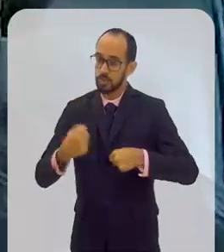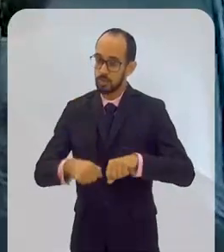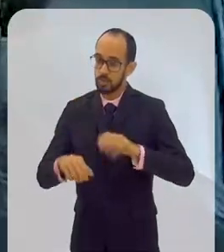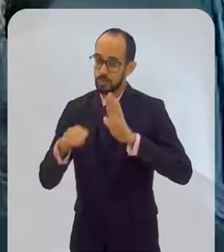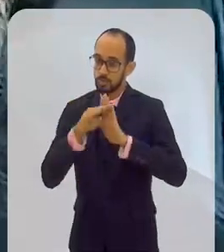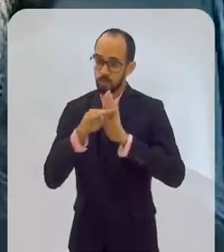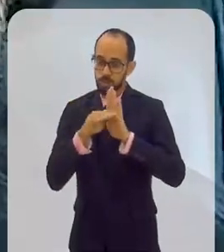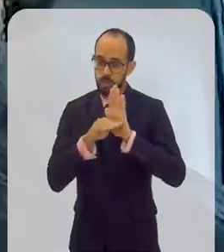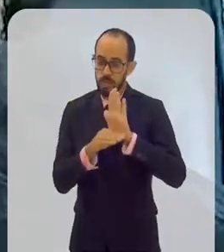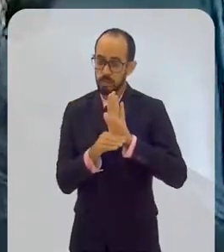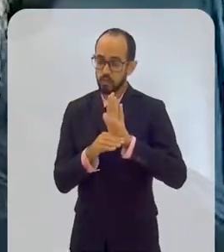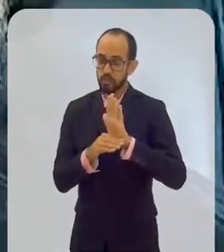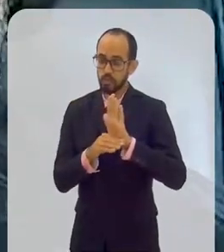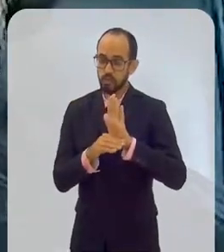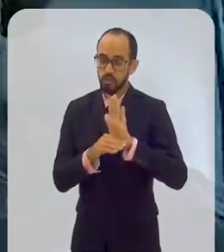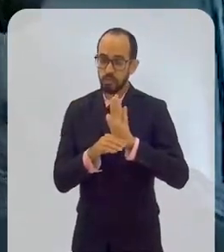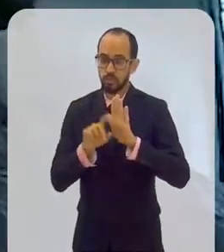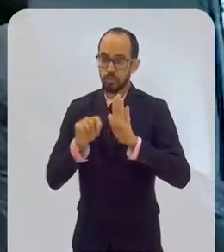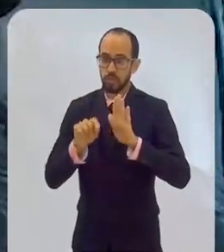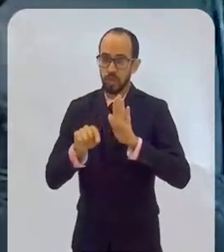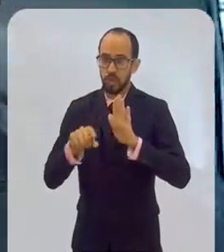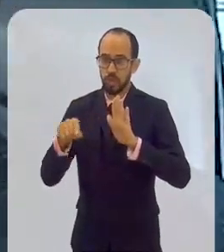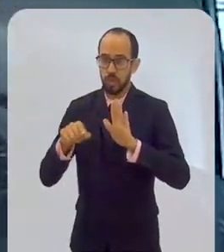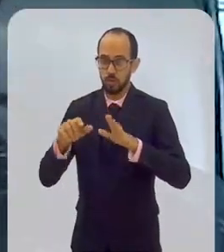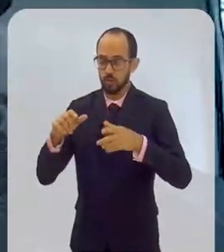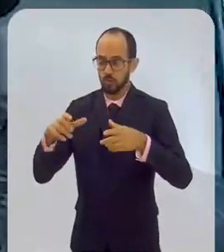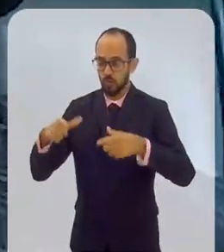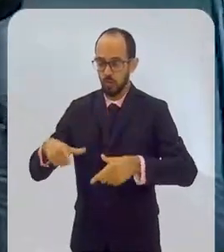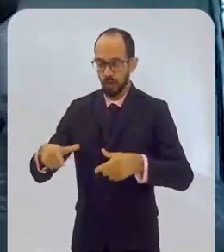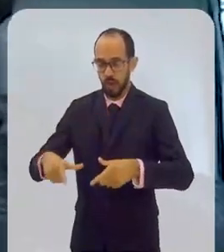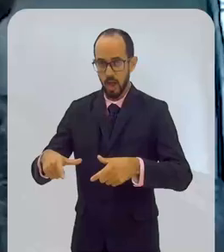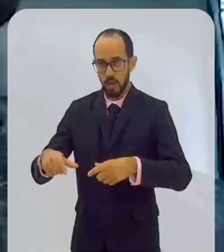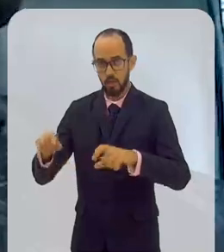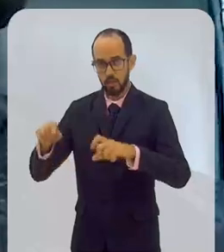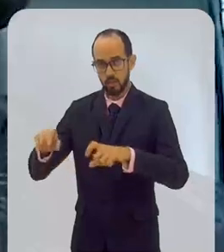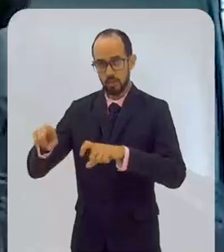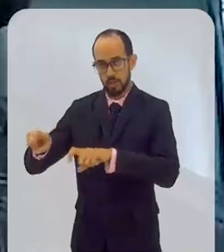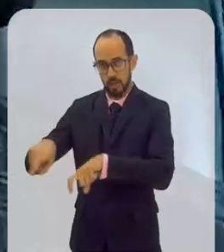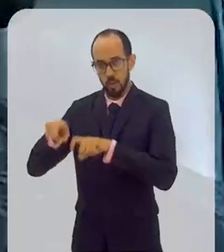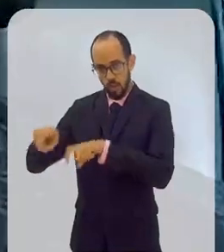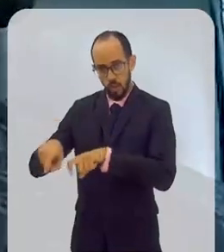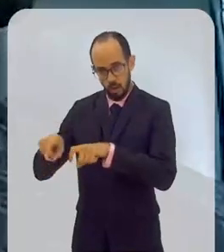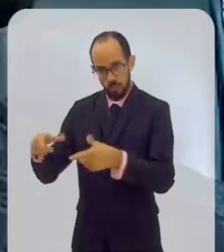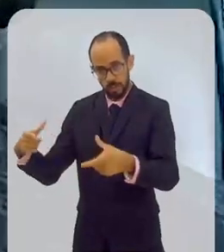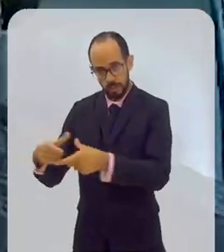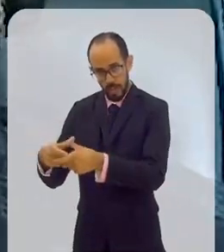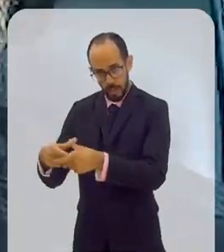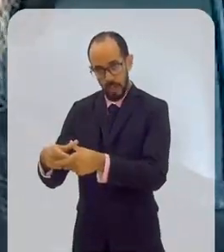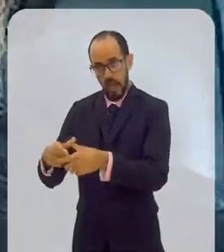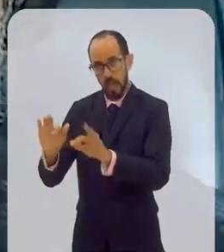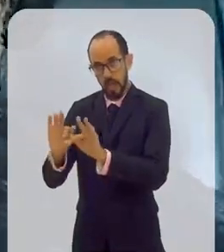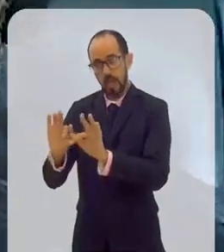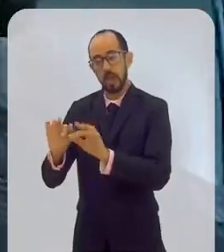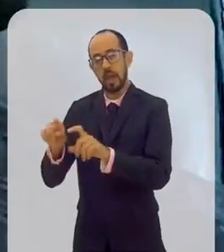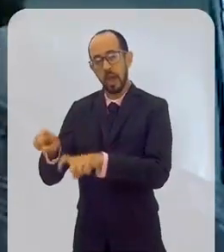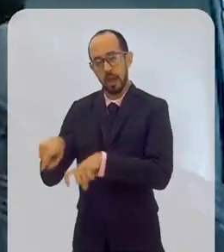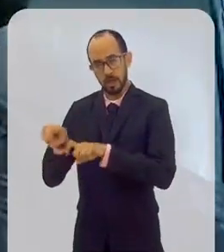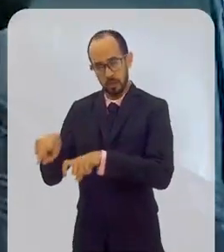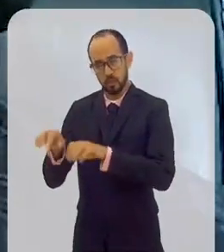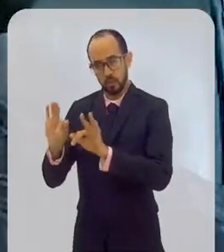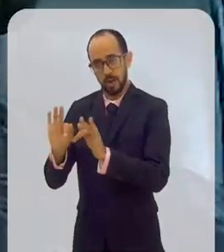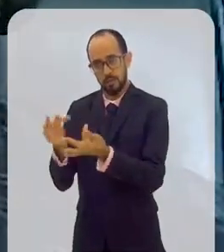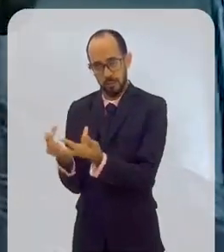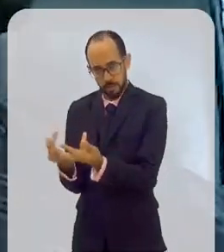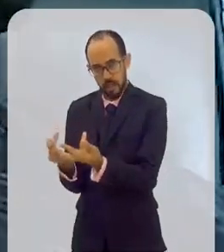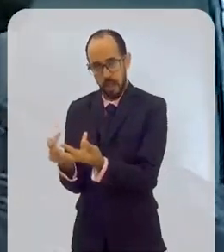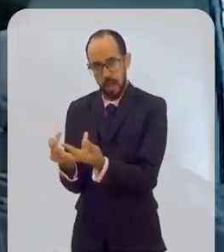temos que ter um processo a partir do qual os acampamentos, os pequenos produtores, agricultura familiar, que